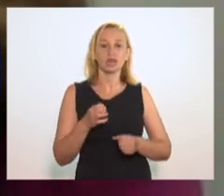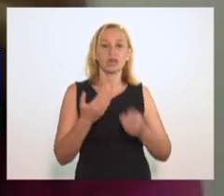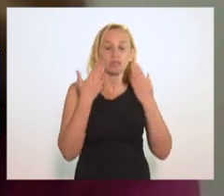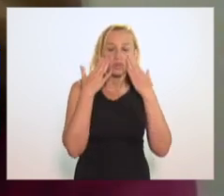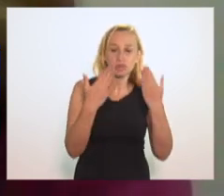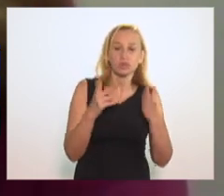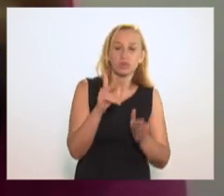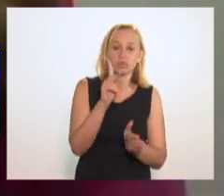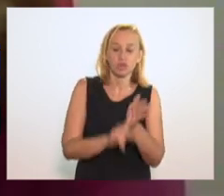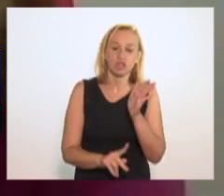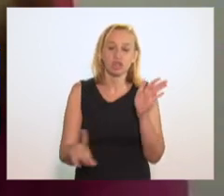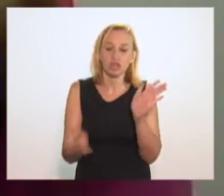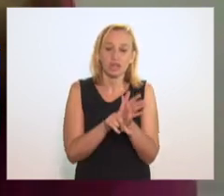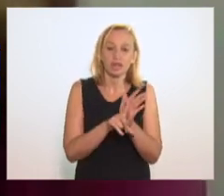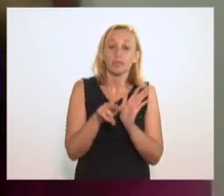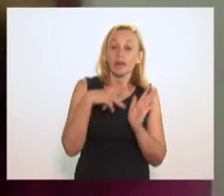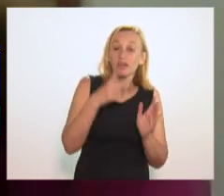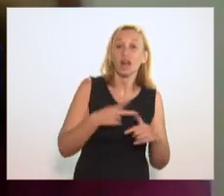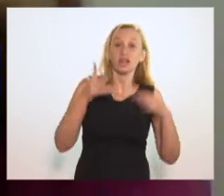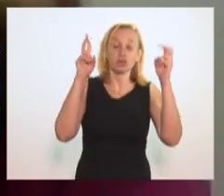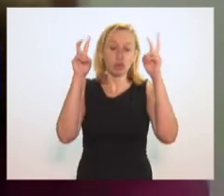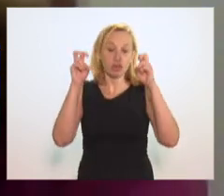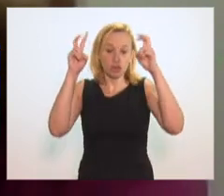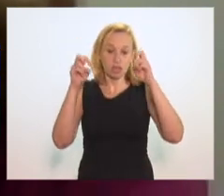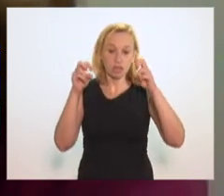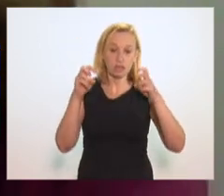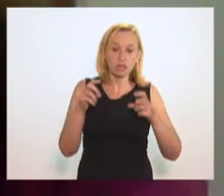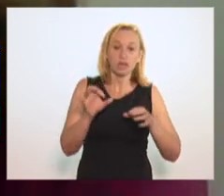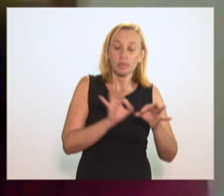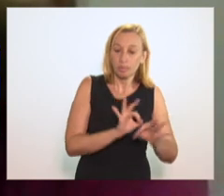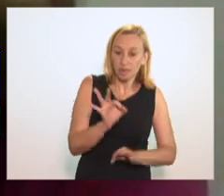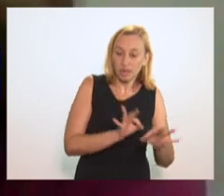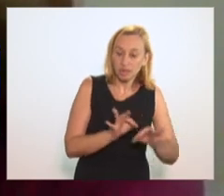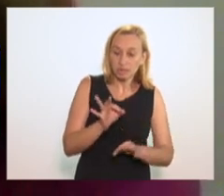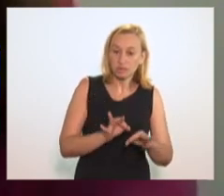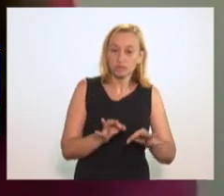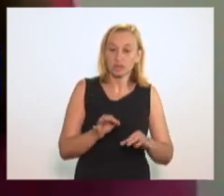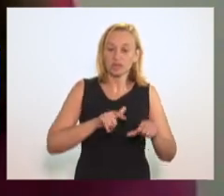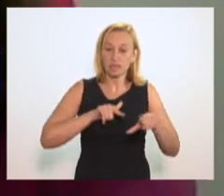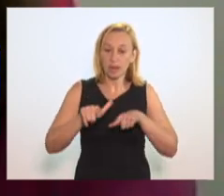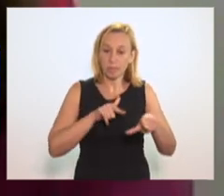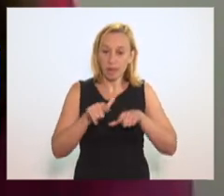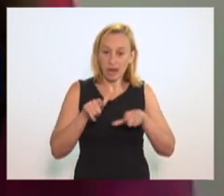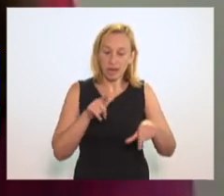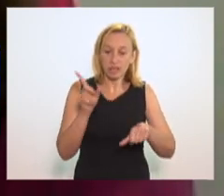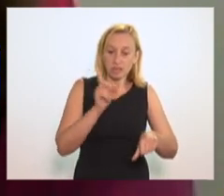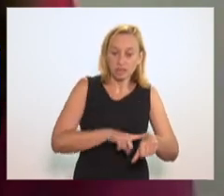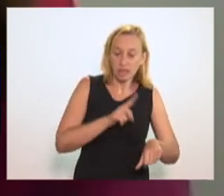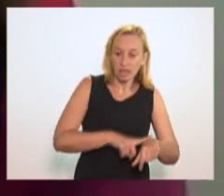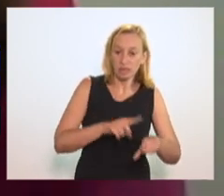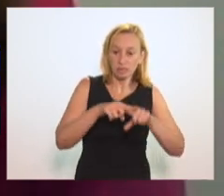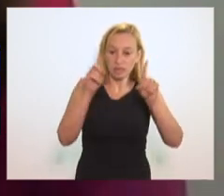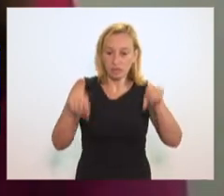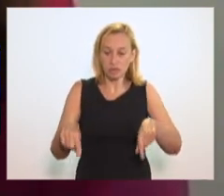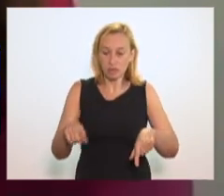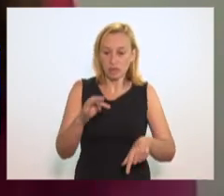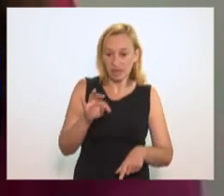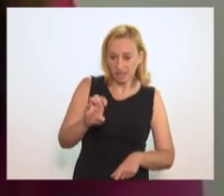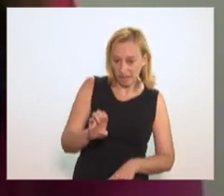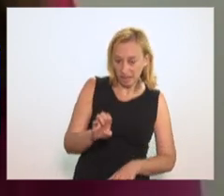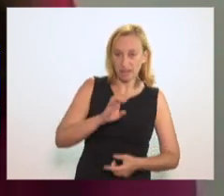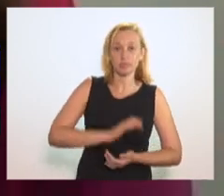lei para tratar da questão do plano de cargos carreiras e remuneração dos servidores da Faietec